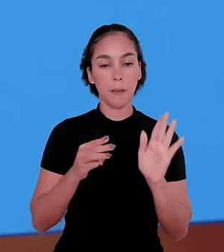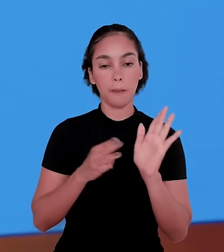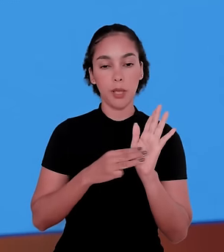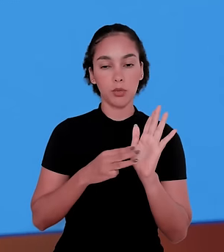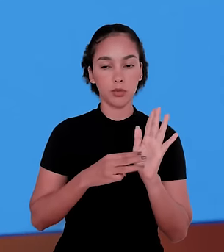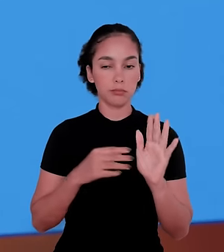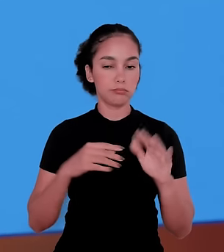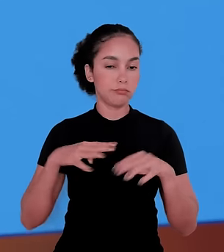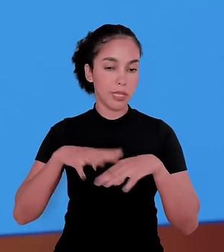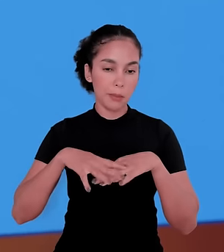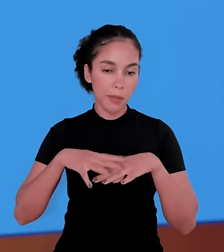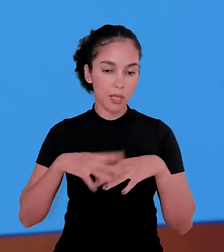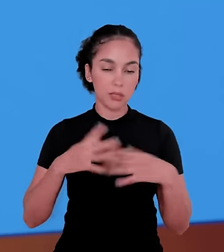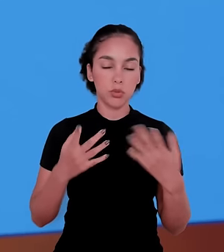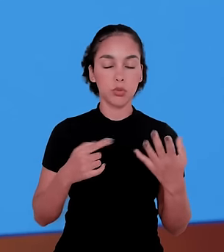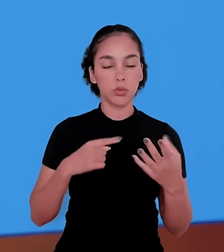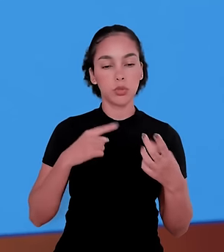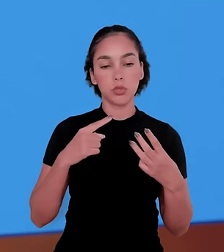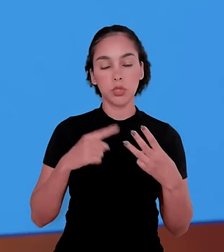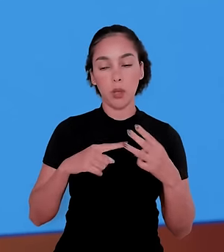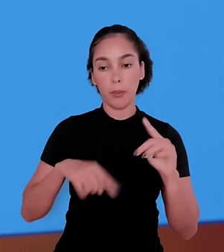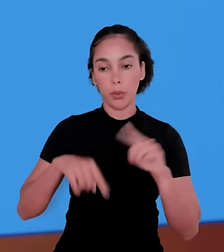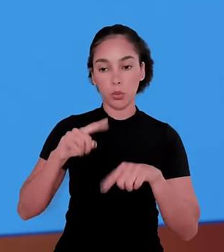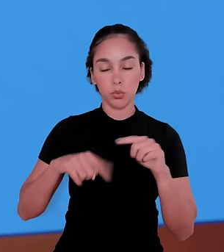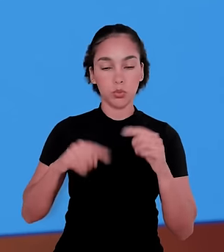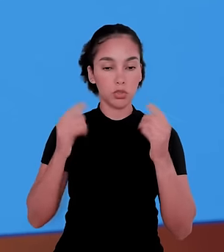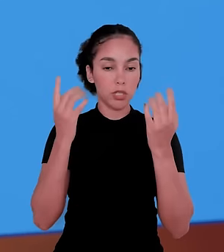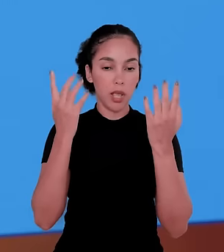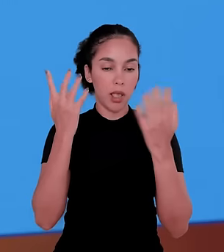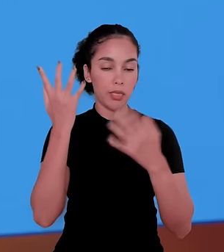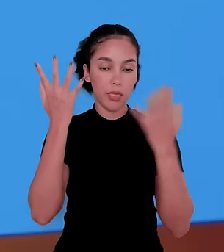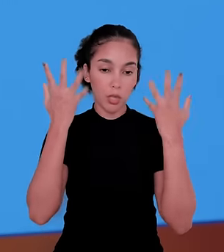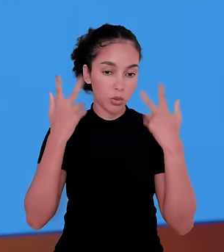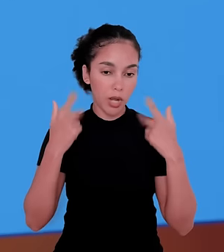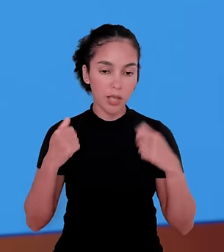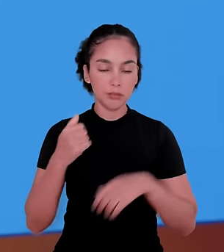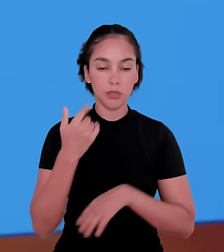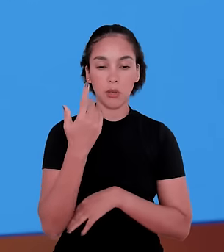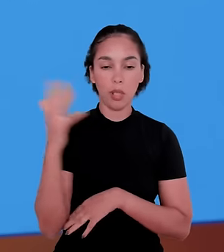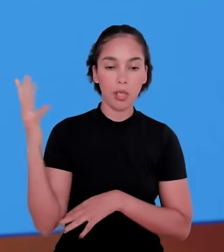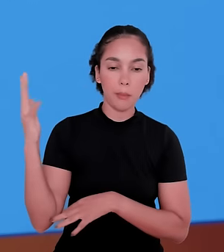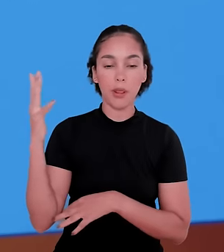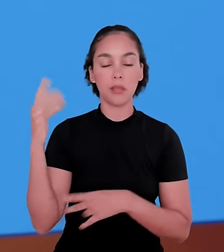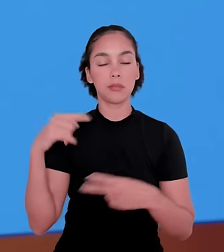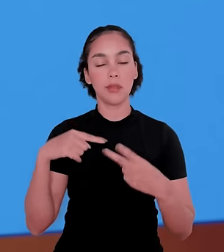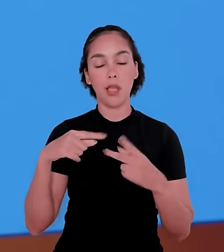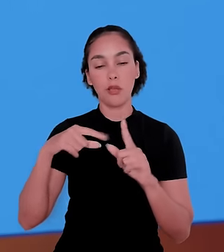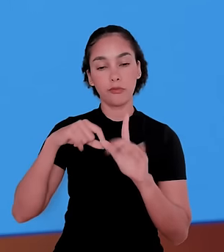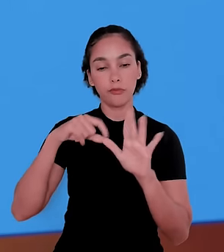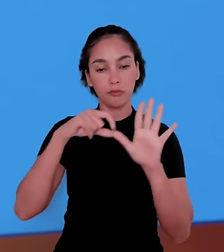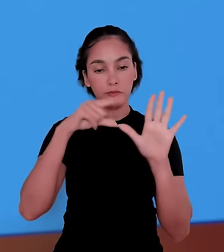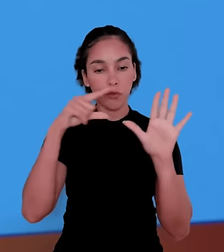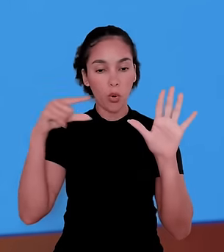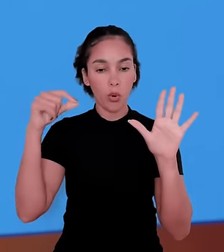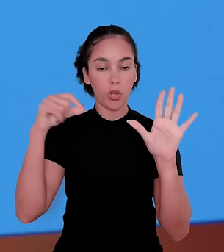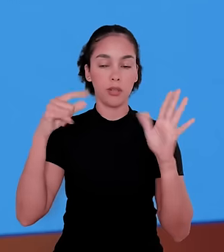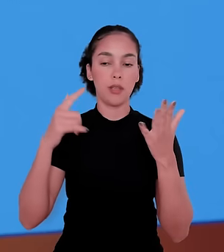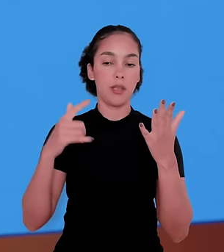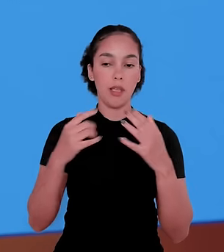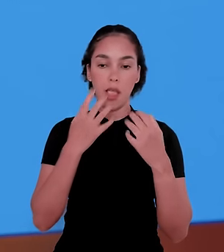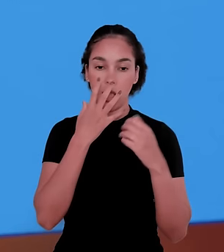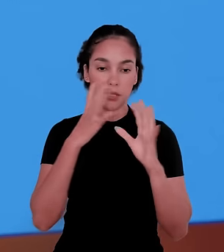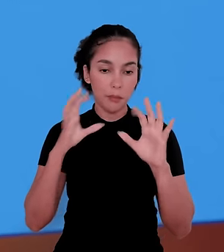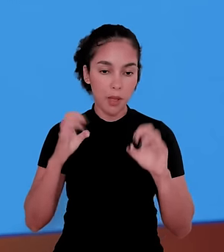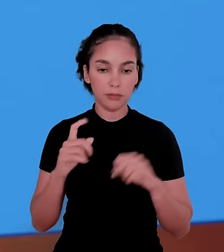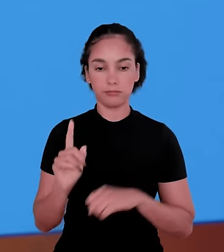eh produtos naturais vamos dizer assim eh uma planta uma folha um animal nada disso é patente ávio